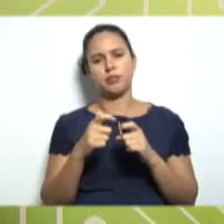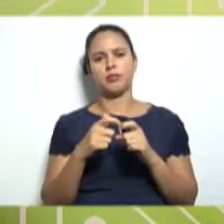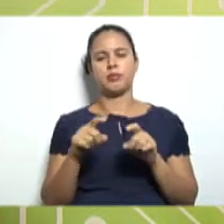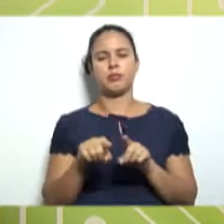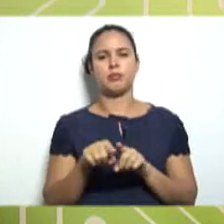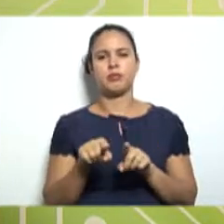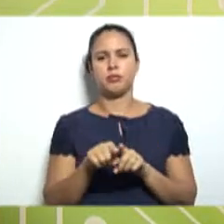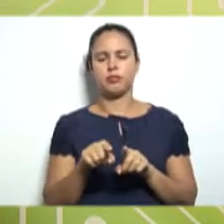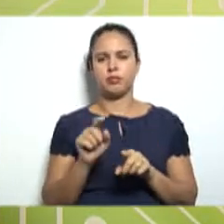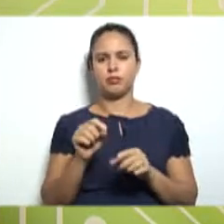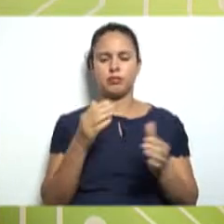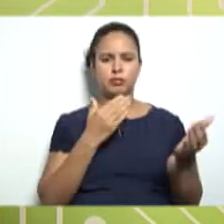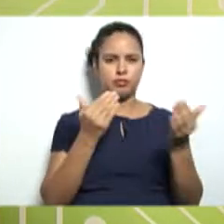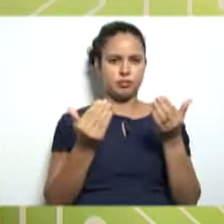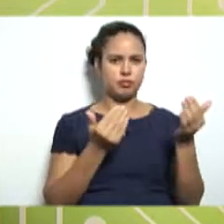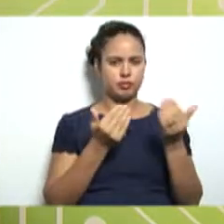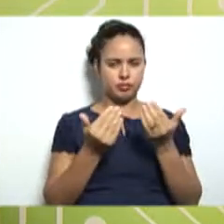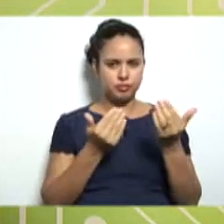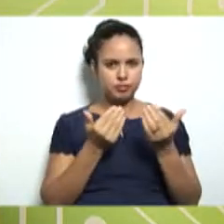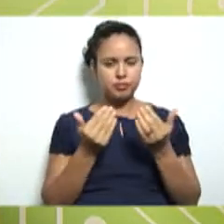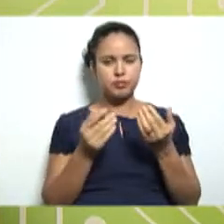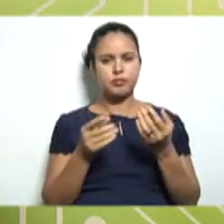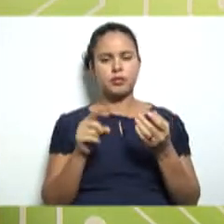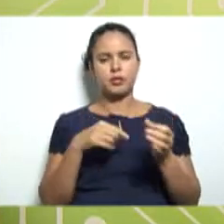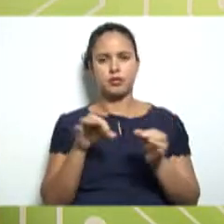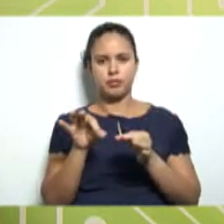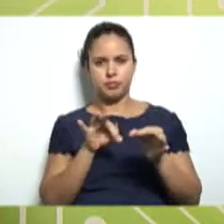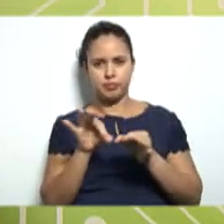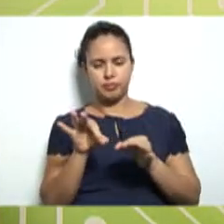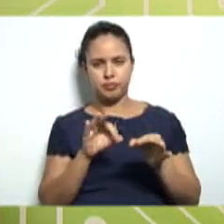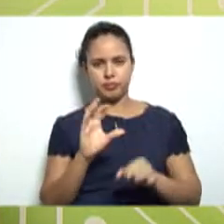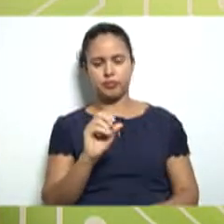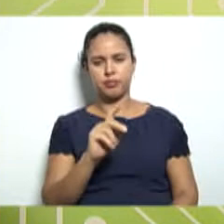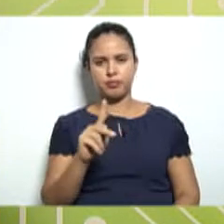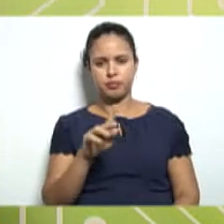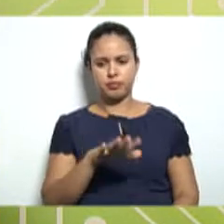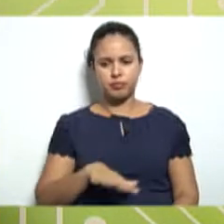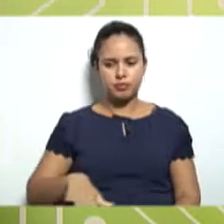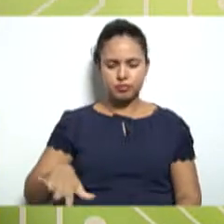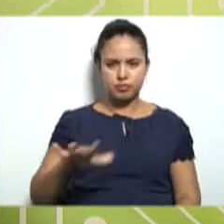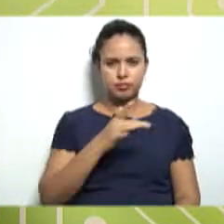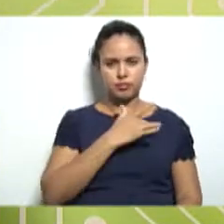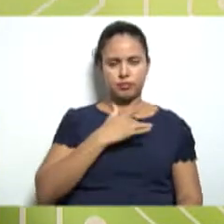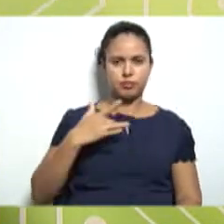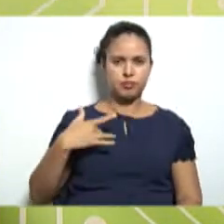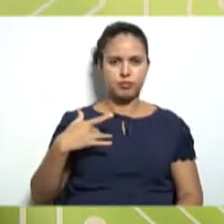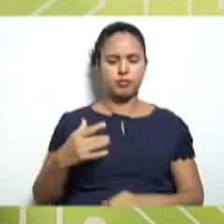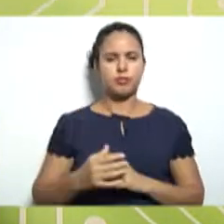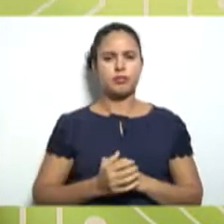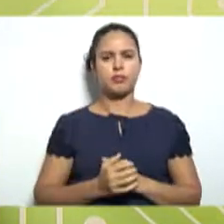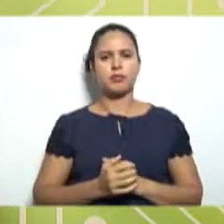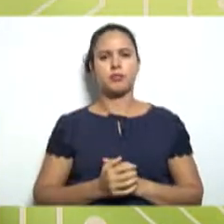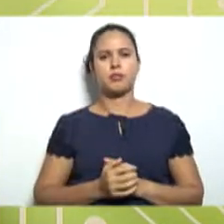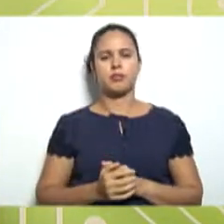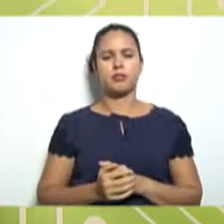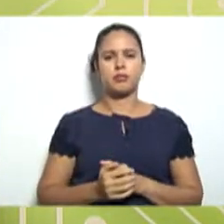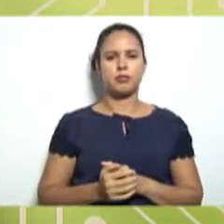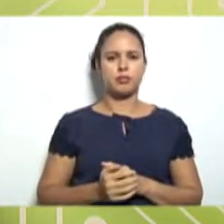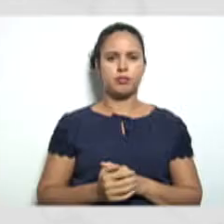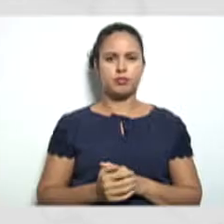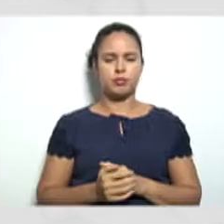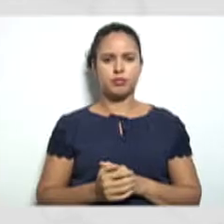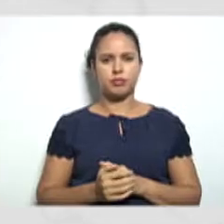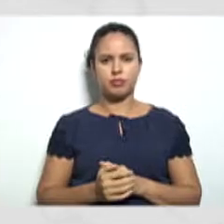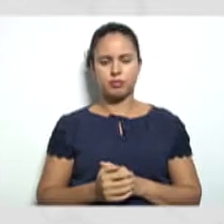fisioterapeuta, do psicólogo, e aí está organizado como nosso ramo da saúde. Vamos falar mais um pouquinho. Nós